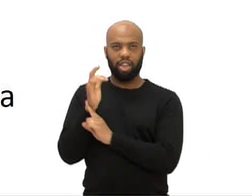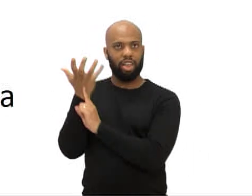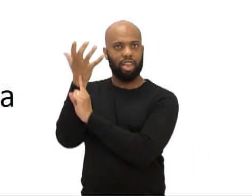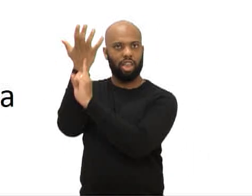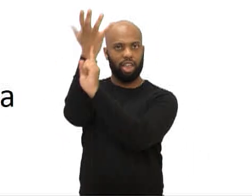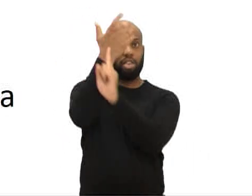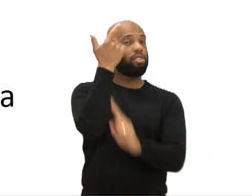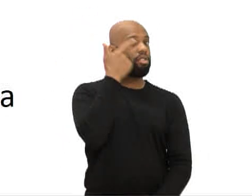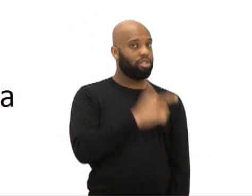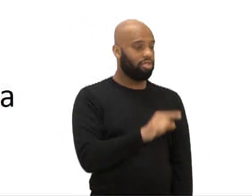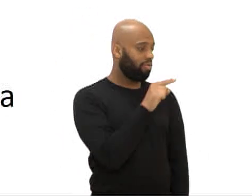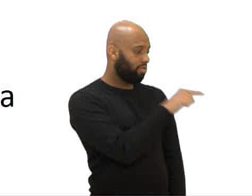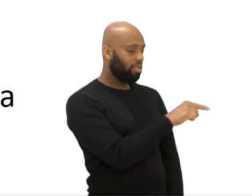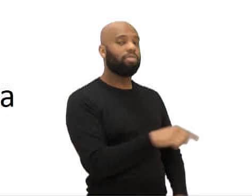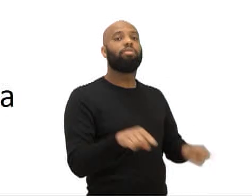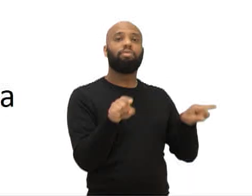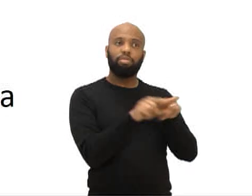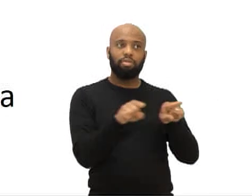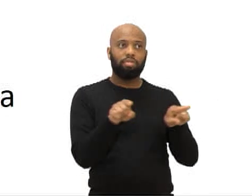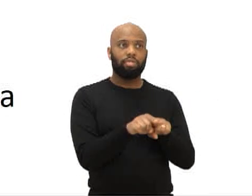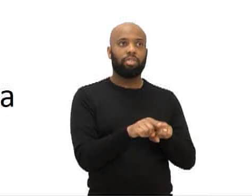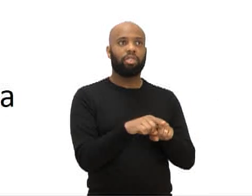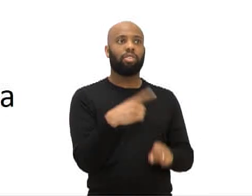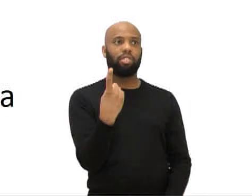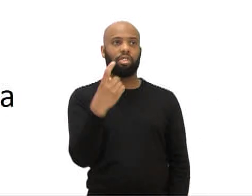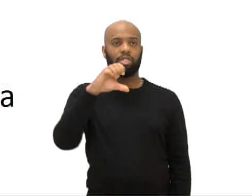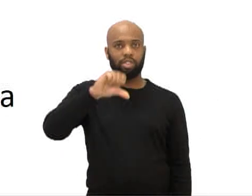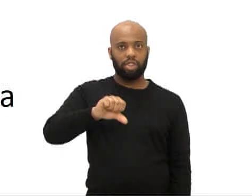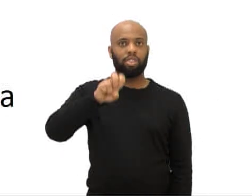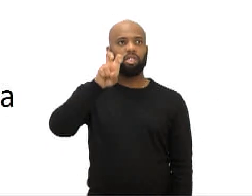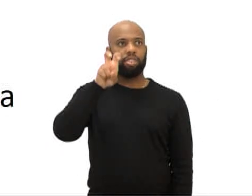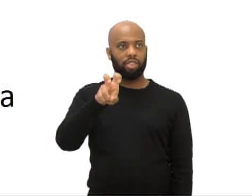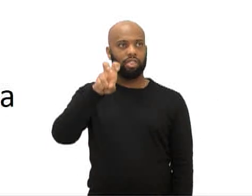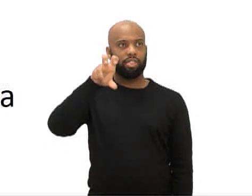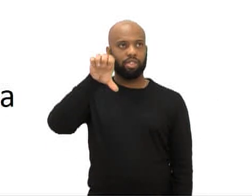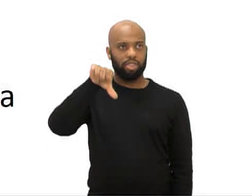no espaço, é ela que em